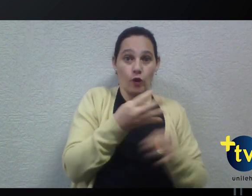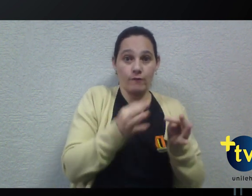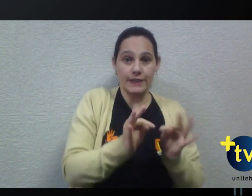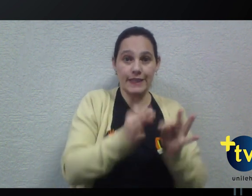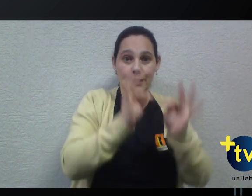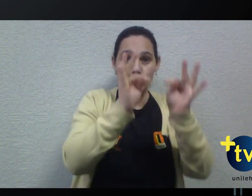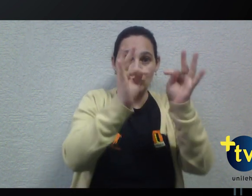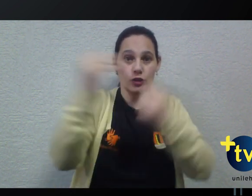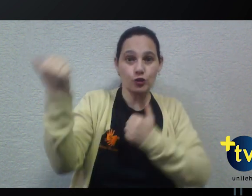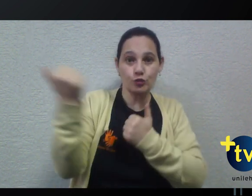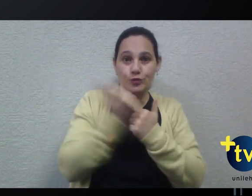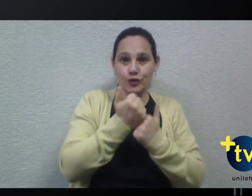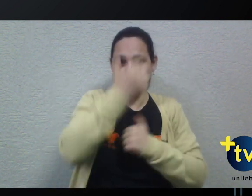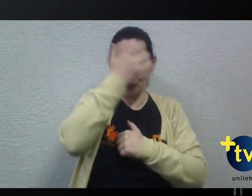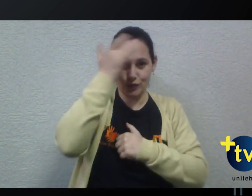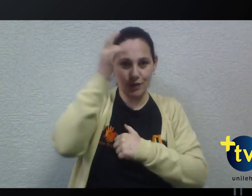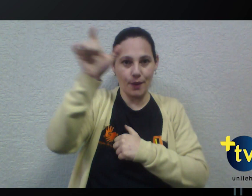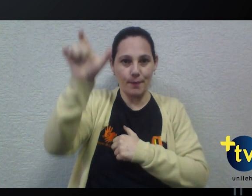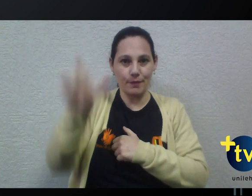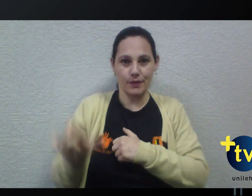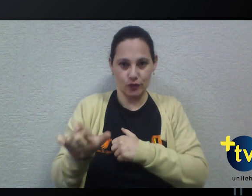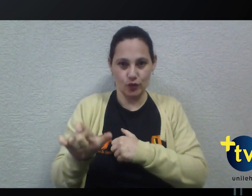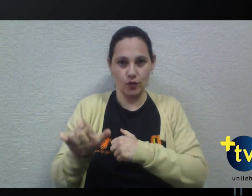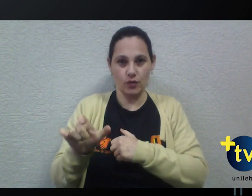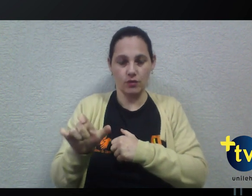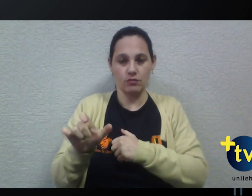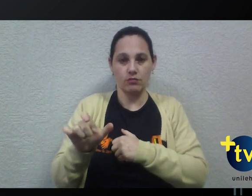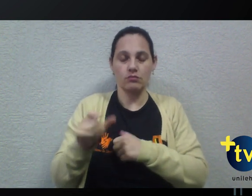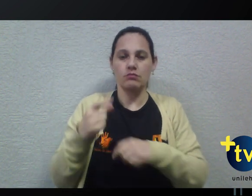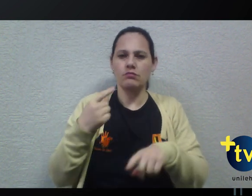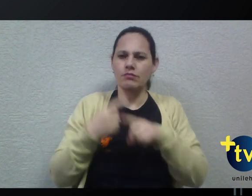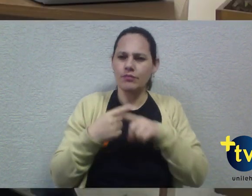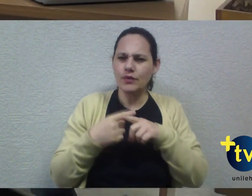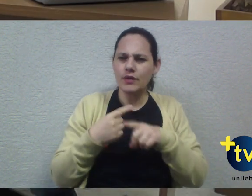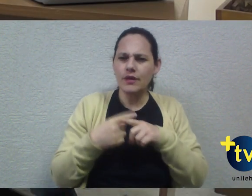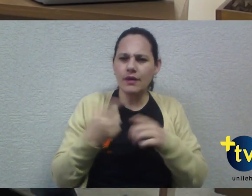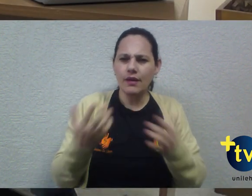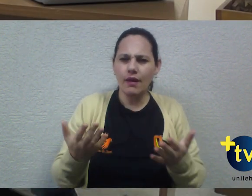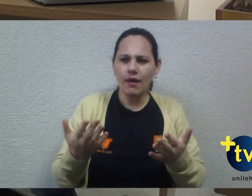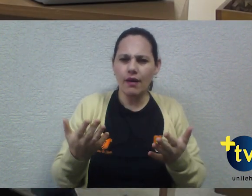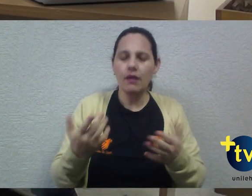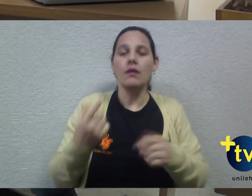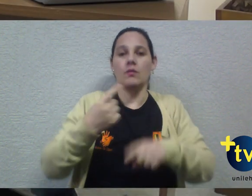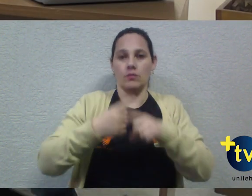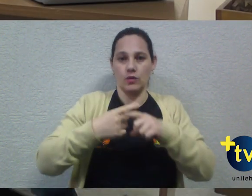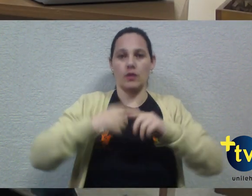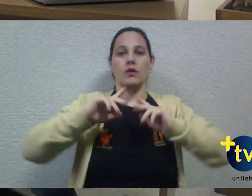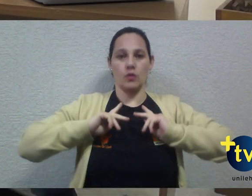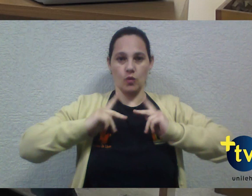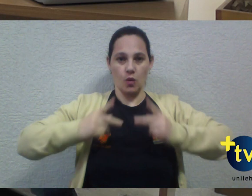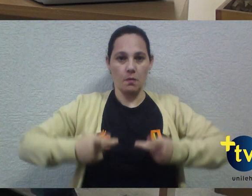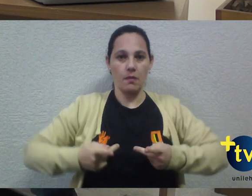substituindo pessoas ao ponto de otimizar diversos recursos e produtividade, ao ponto de não precisar mais ser humano para realizar